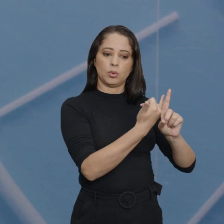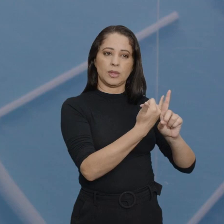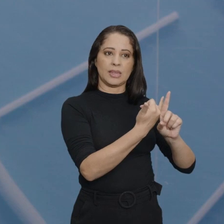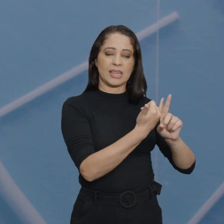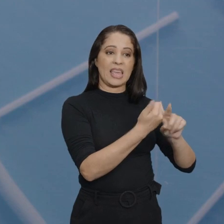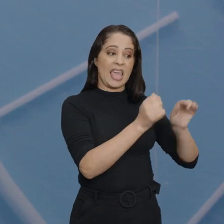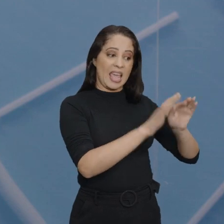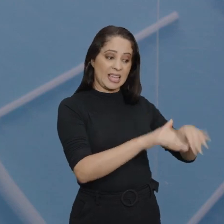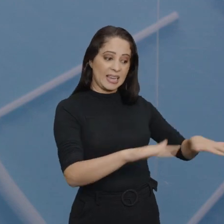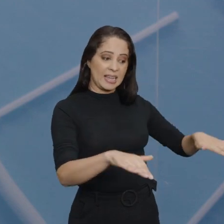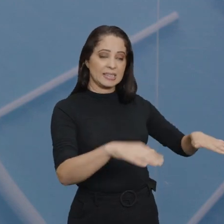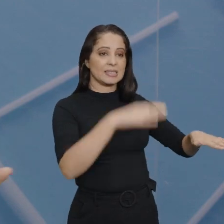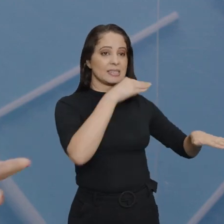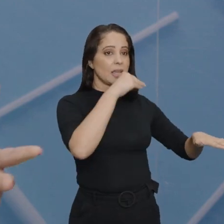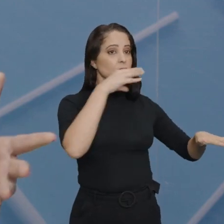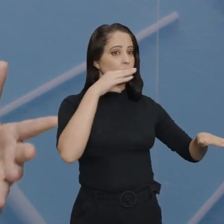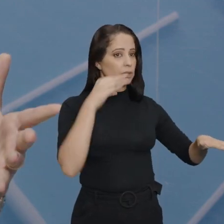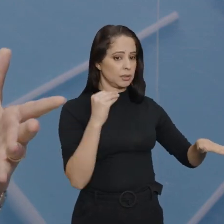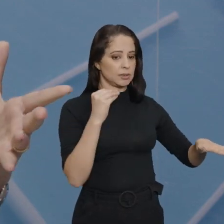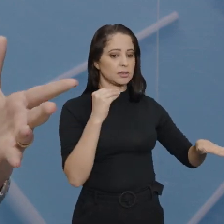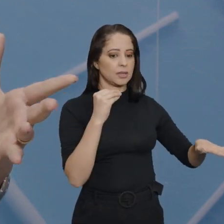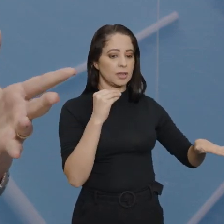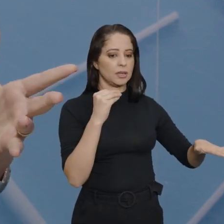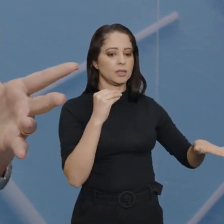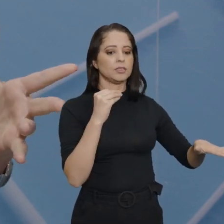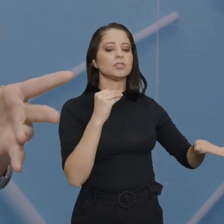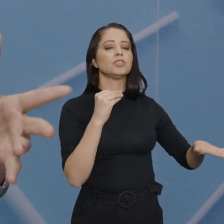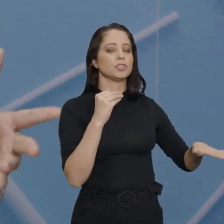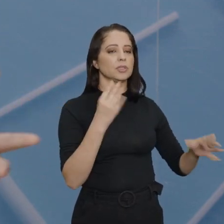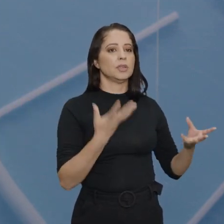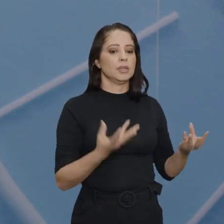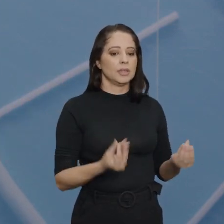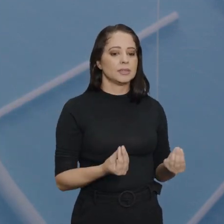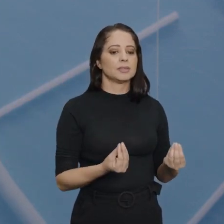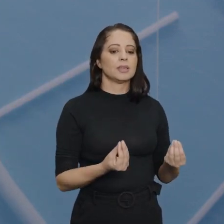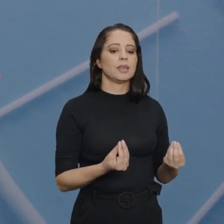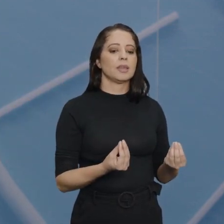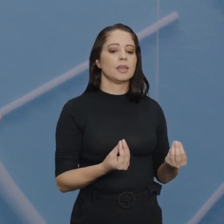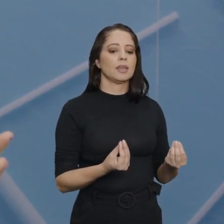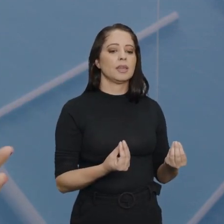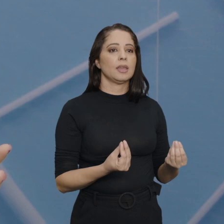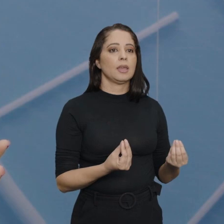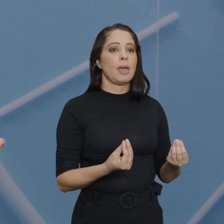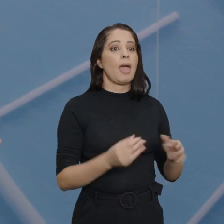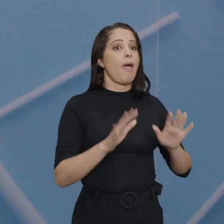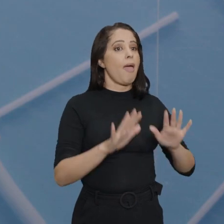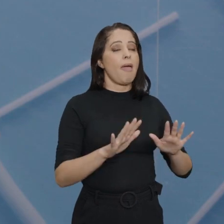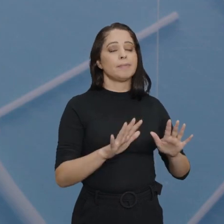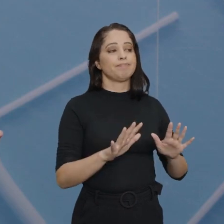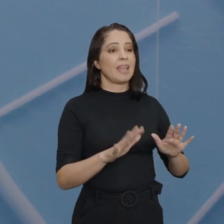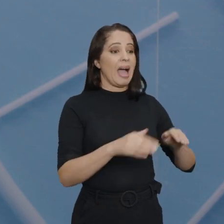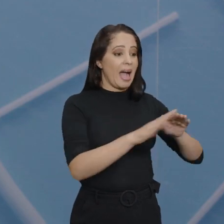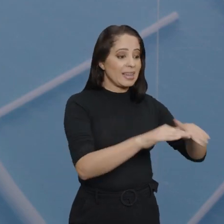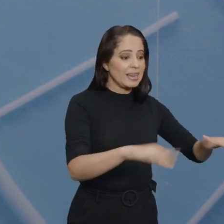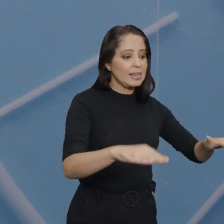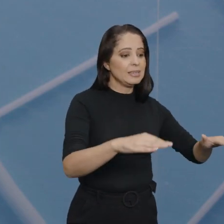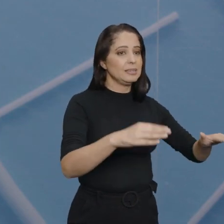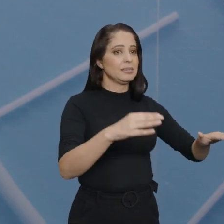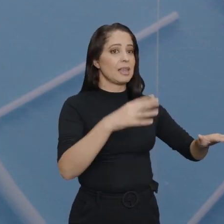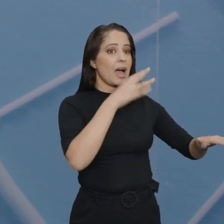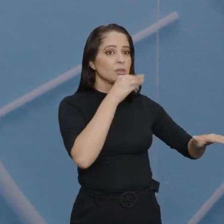aí entre a infância e a adolescência, ele está acontecendo exatamente enquanto a gente está se formando,